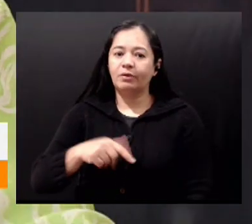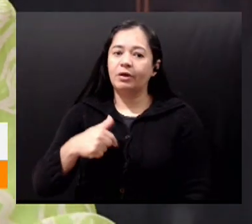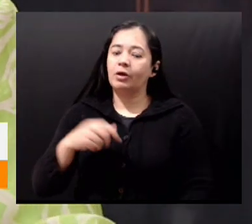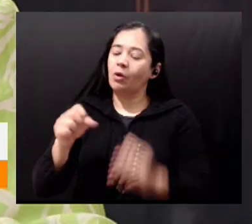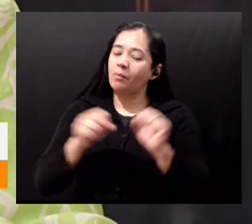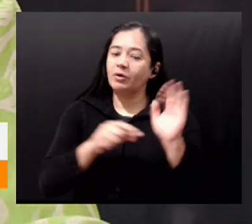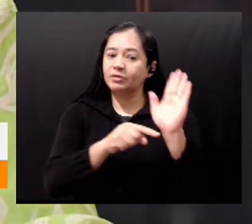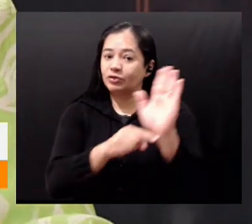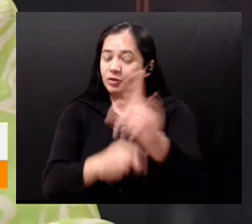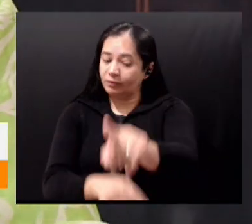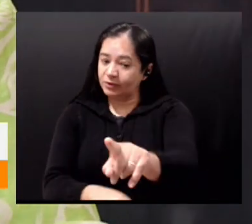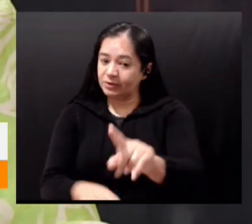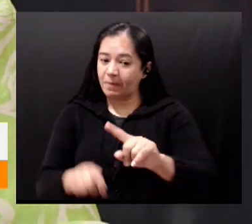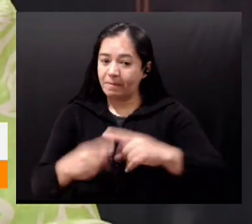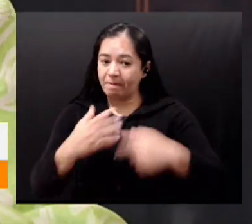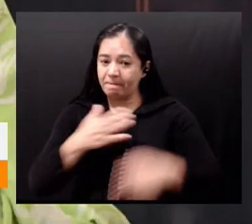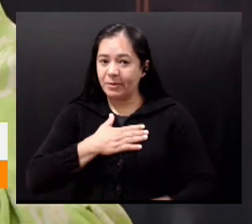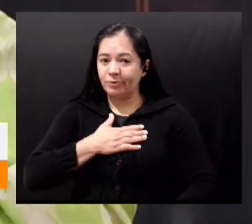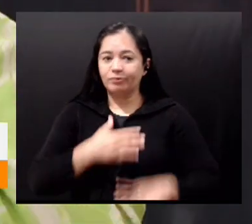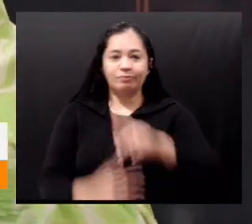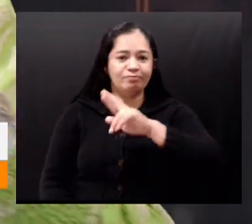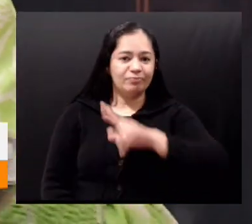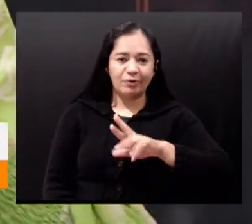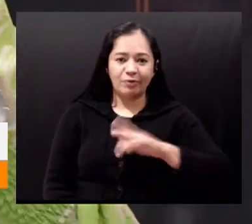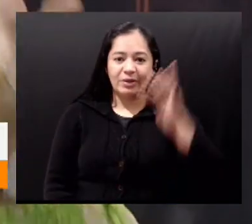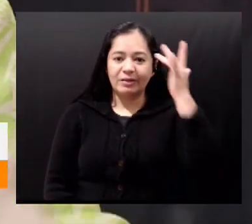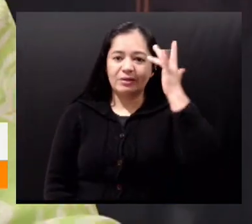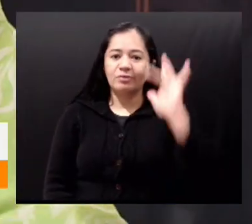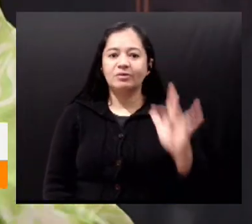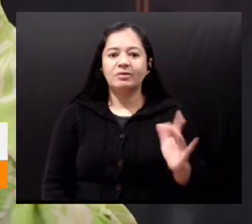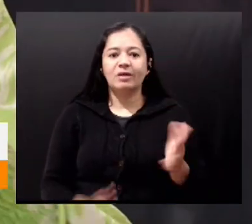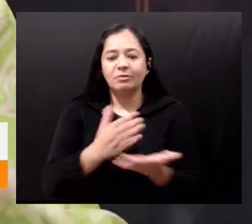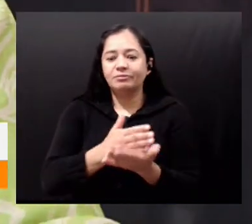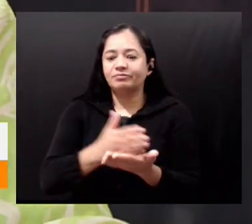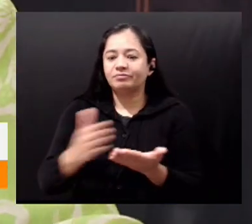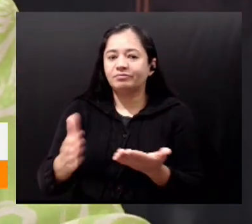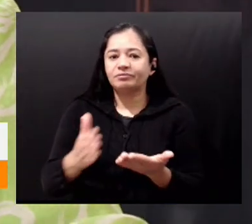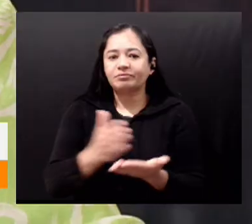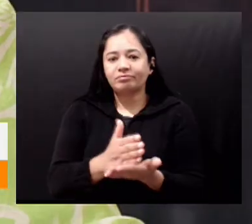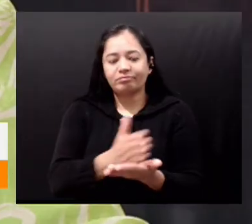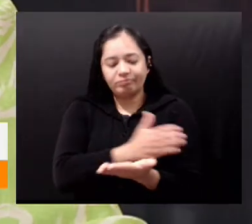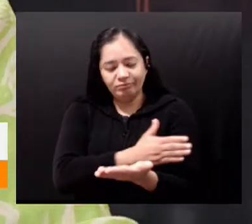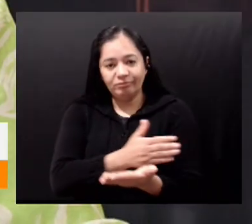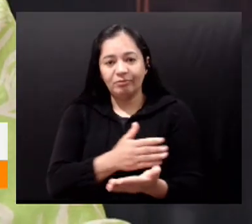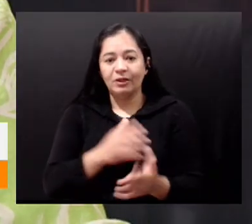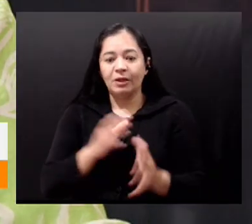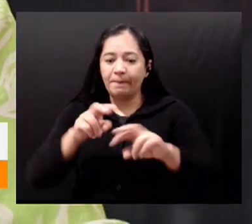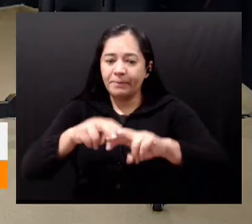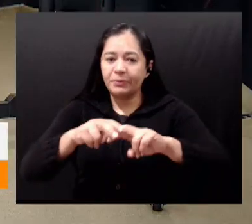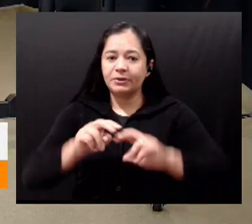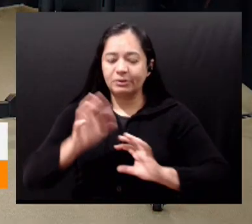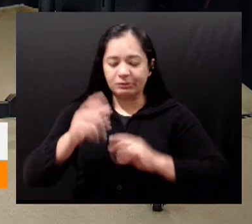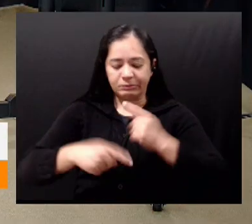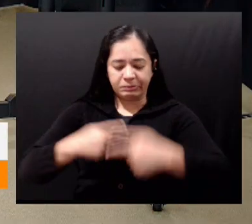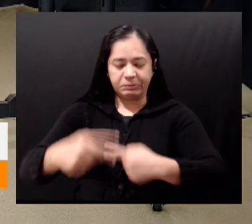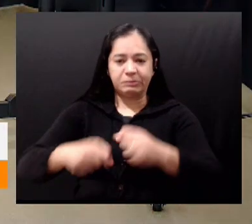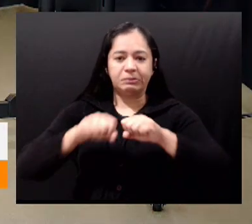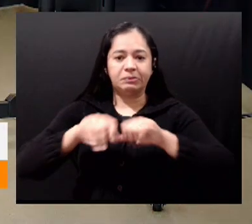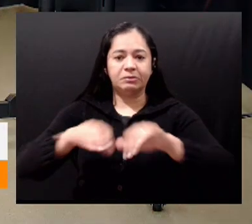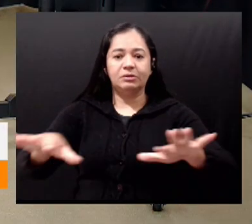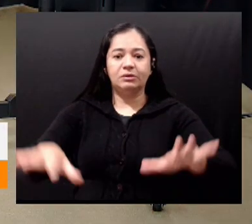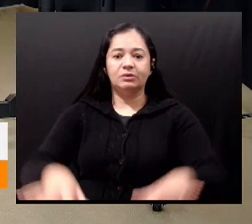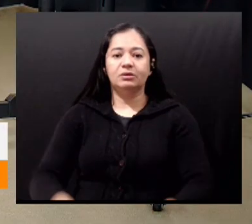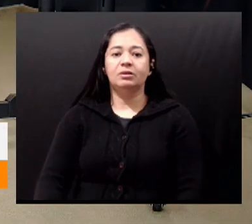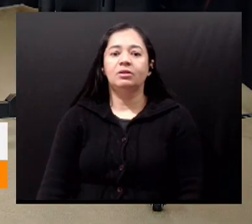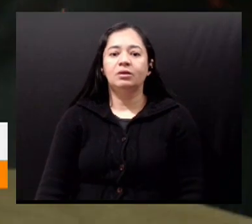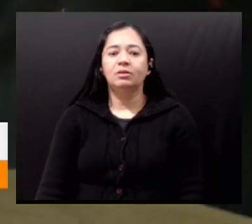meu. Então, assim, não sabe separar. E isso vai gerando uma bola de neve e vai virando esse caos. Em exemplos, né,